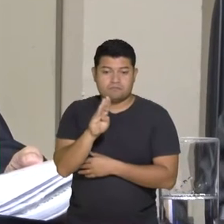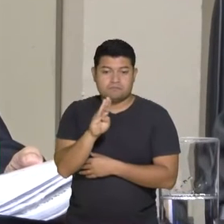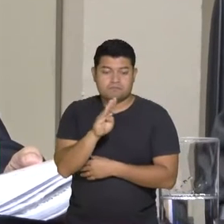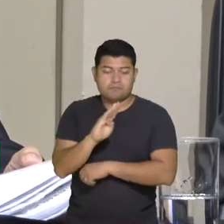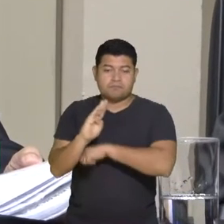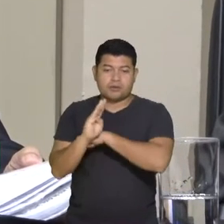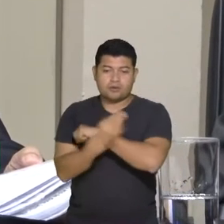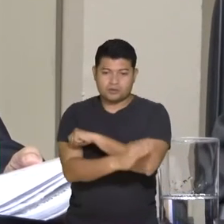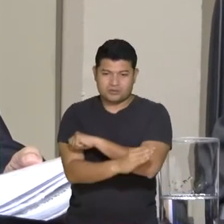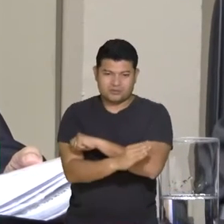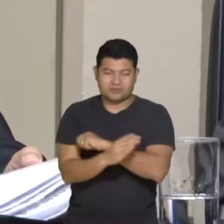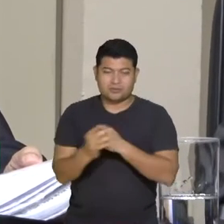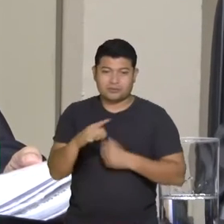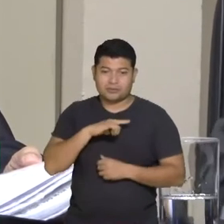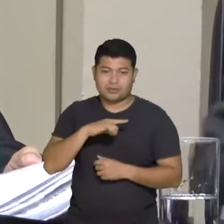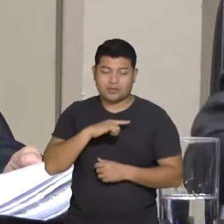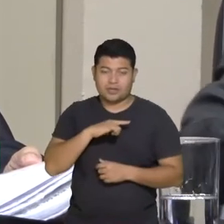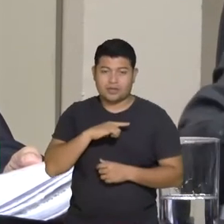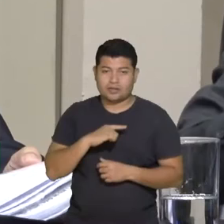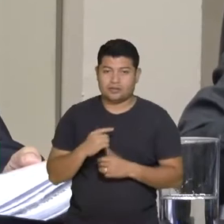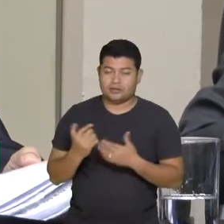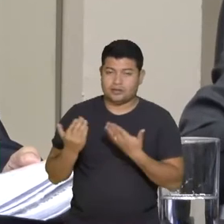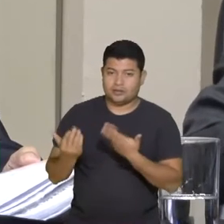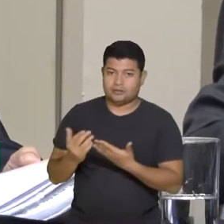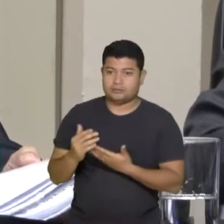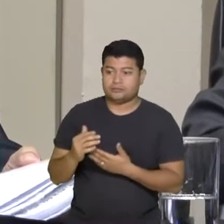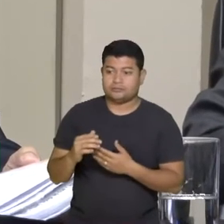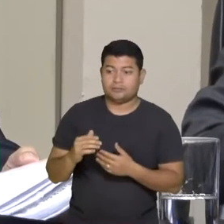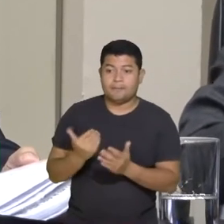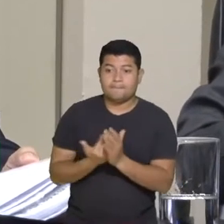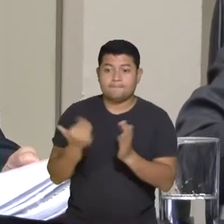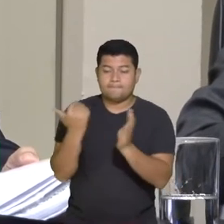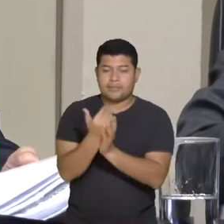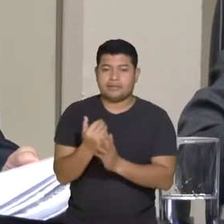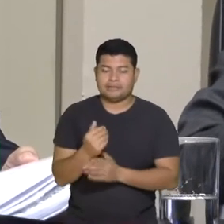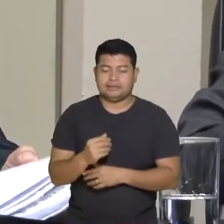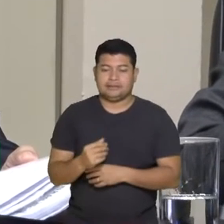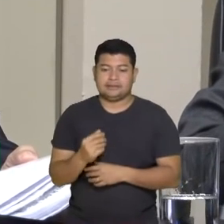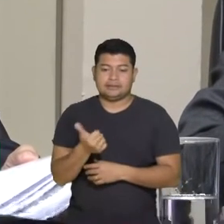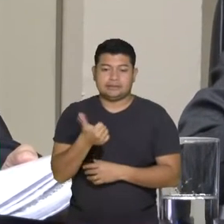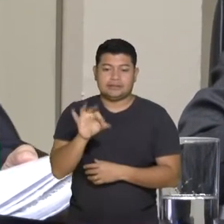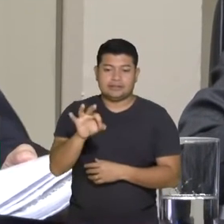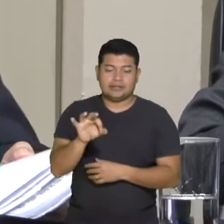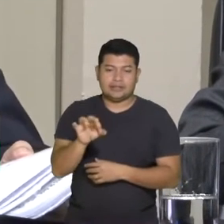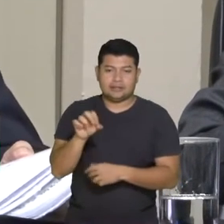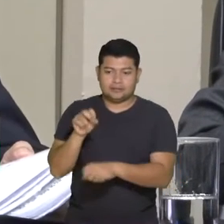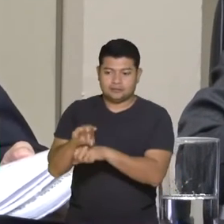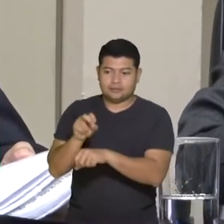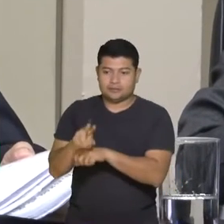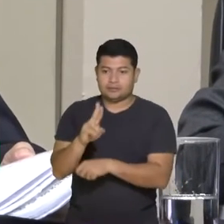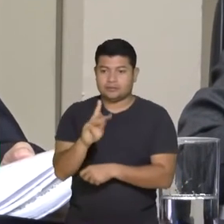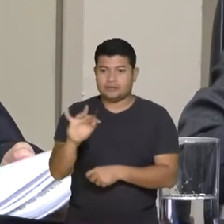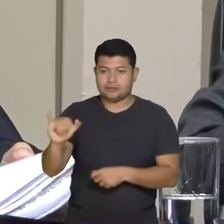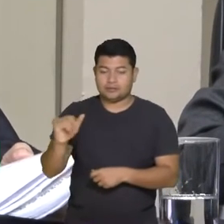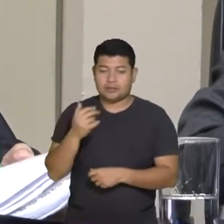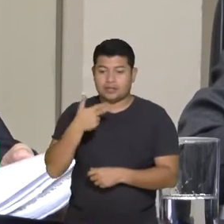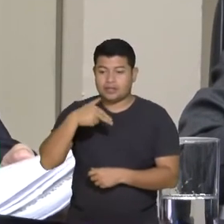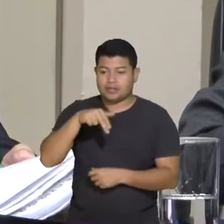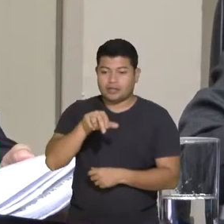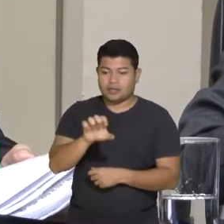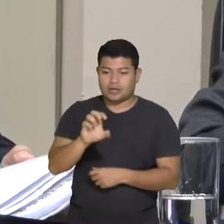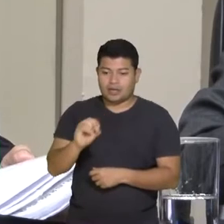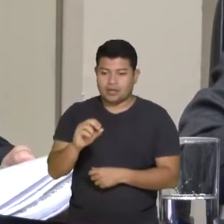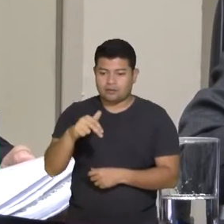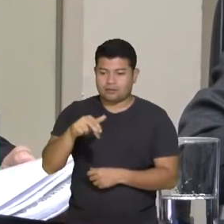da abertura de mais dez leitos neonatais sendo três isolamento então nós somos a tratativa com aquela unidade hospitalar e